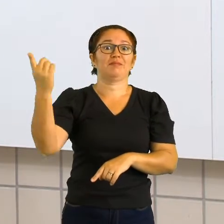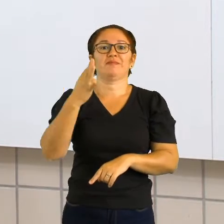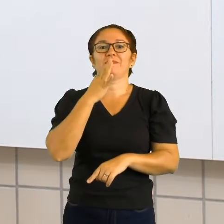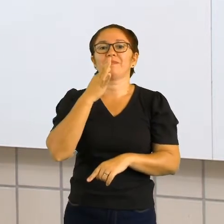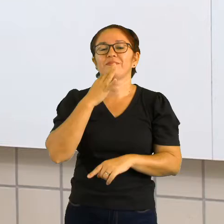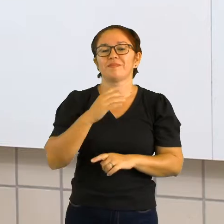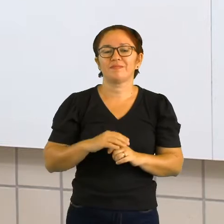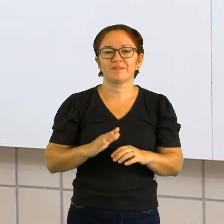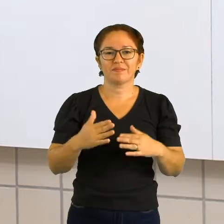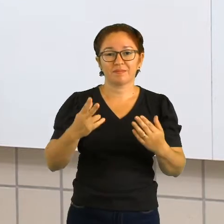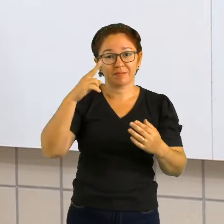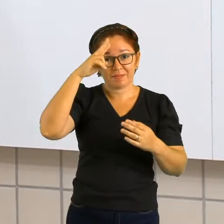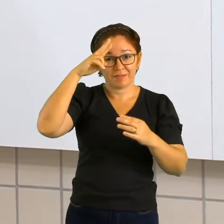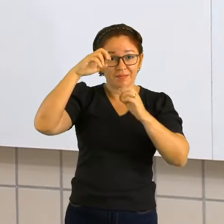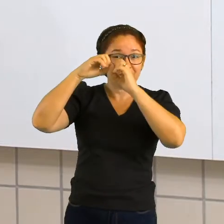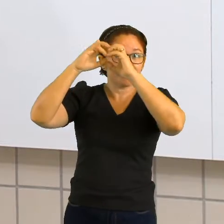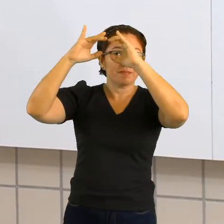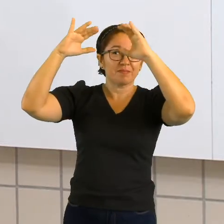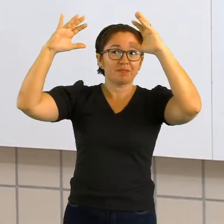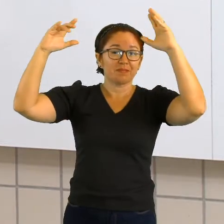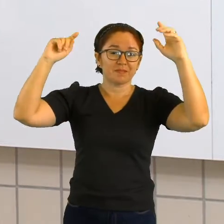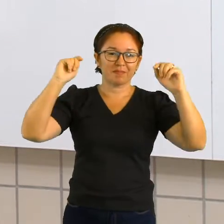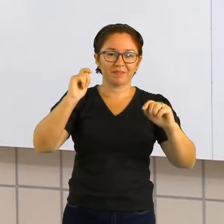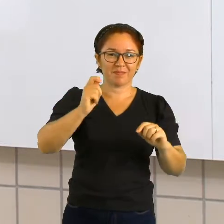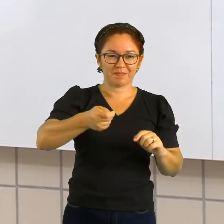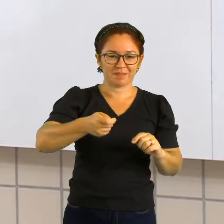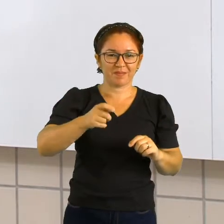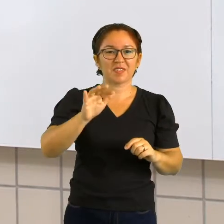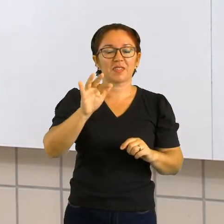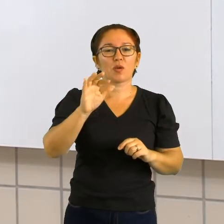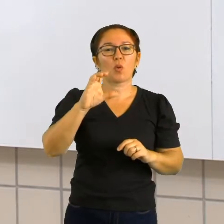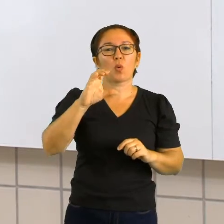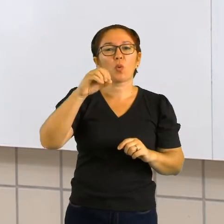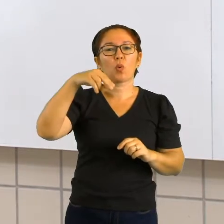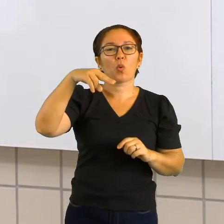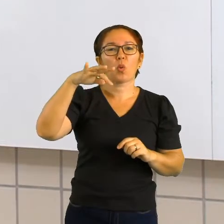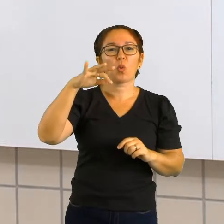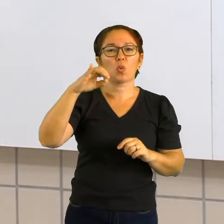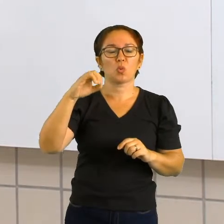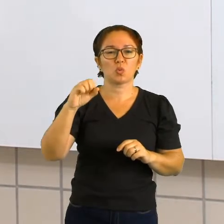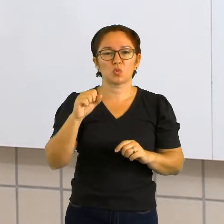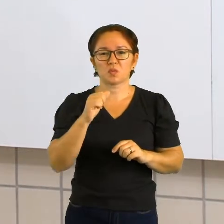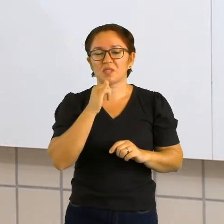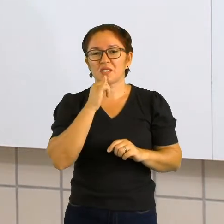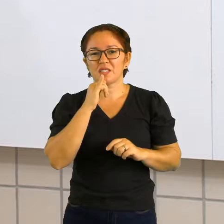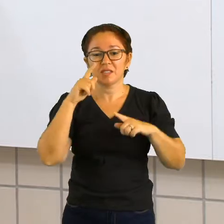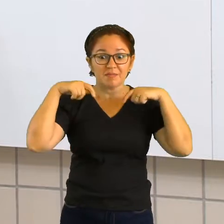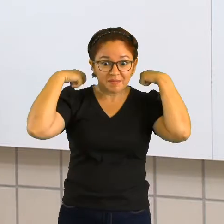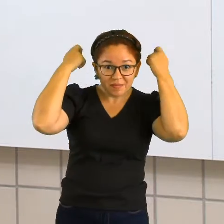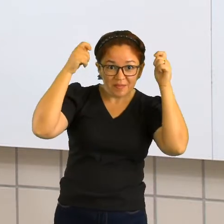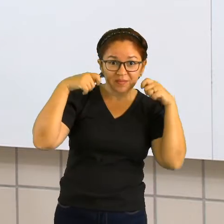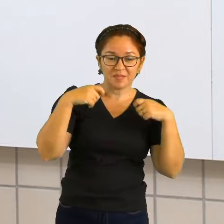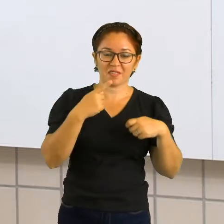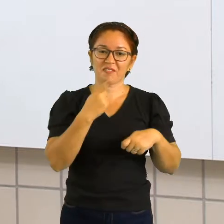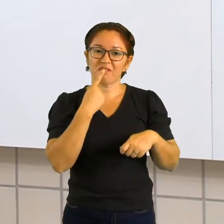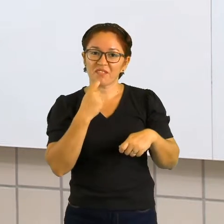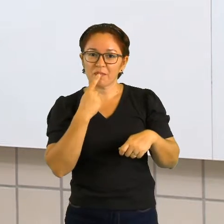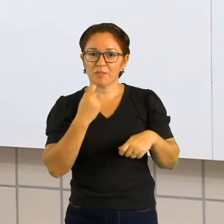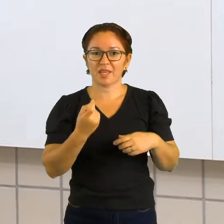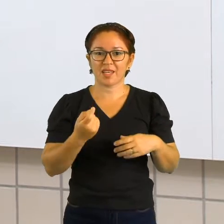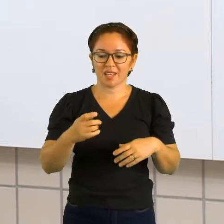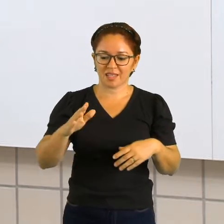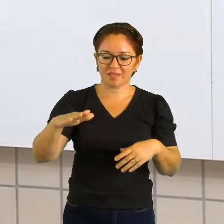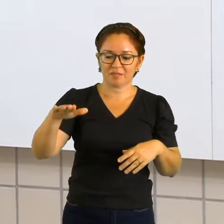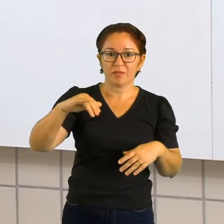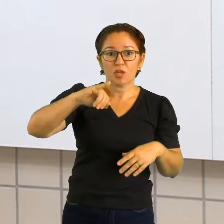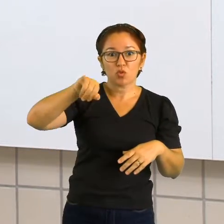famosos, esses mesmos que eu citei, como o Chapeuzinho Vermelho, o João e o Pé de Feijão. Nós temos